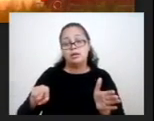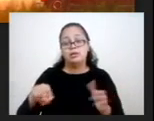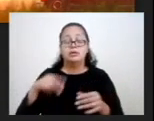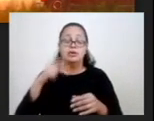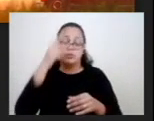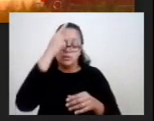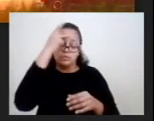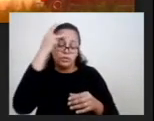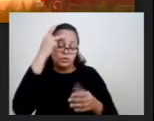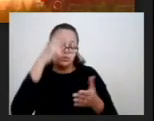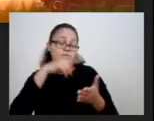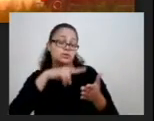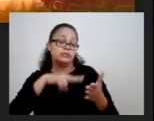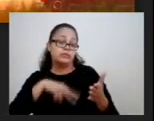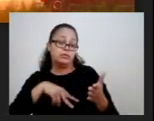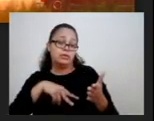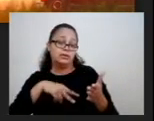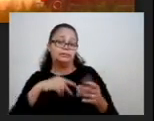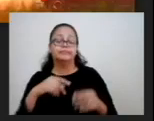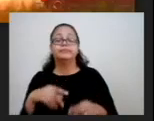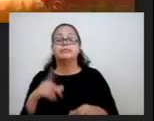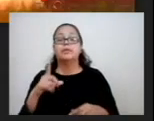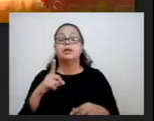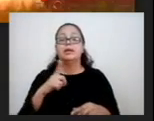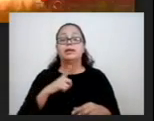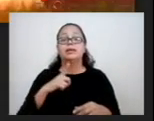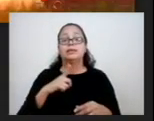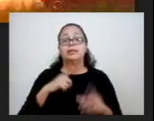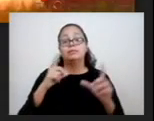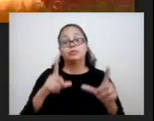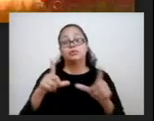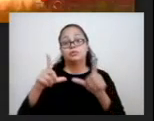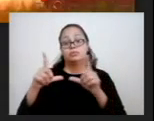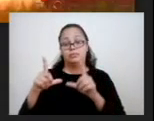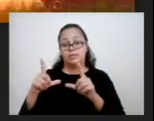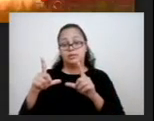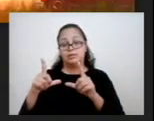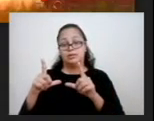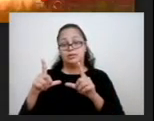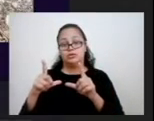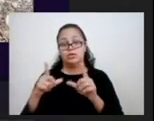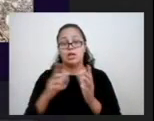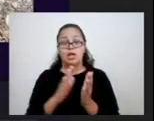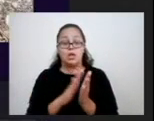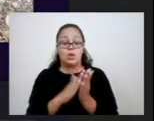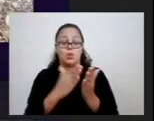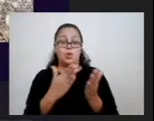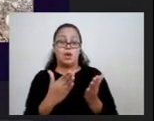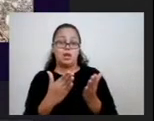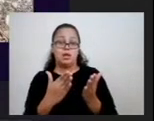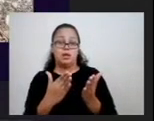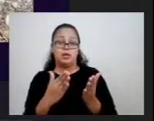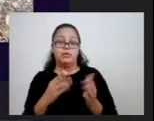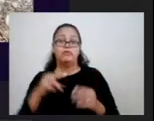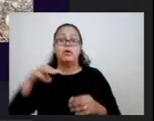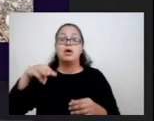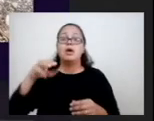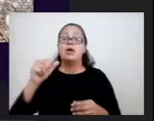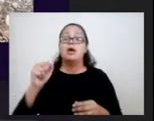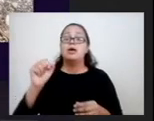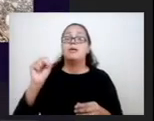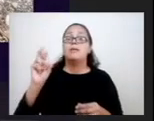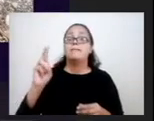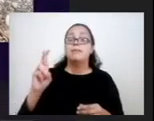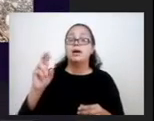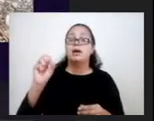público. E aí nós temos uma imagem da capa de um livro que se chama Mar Sem Fim, do